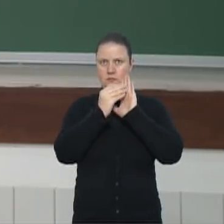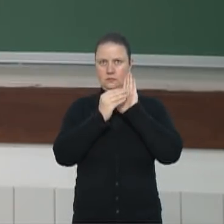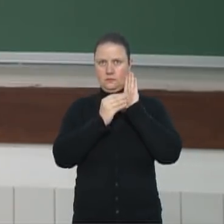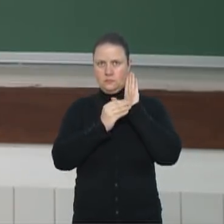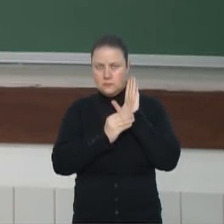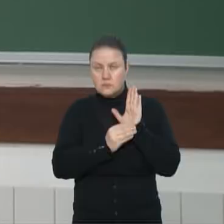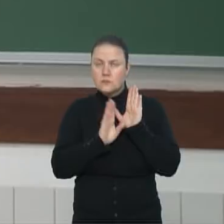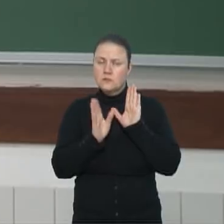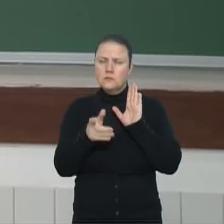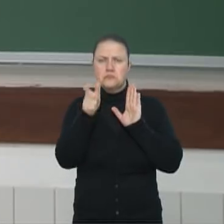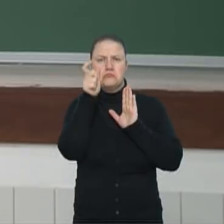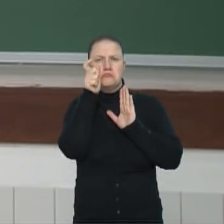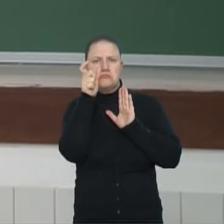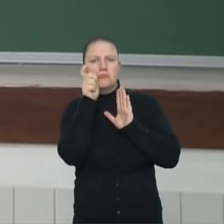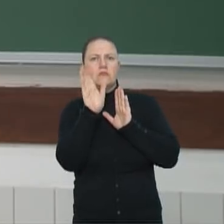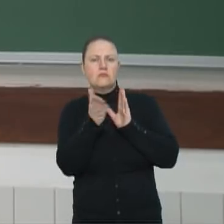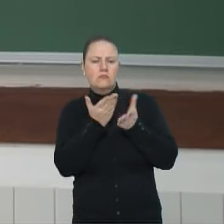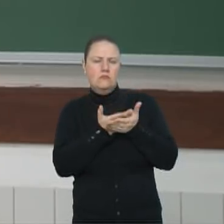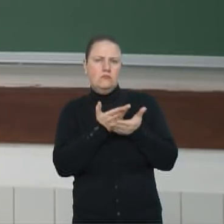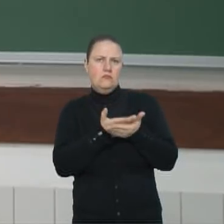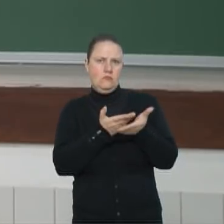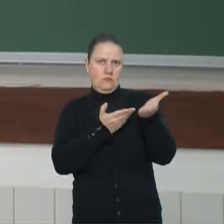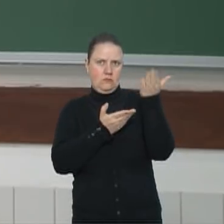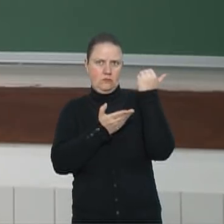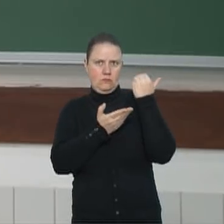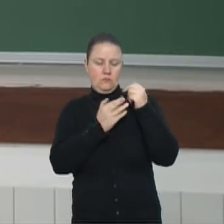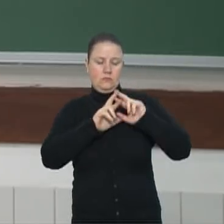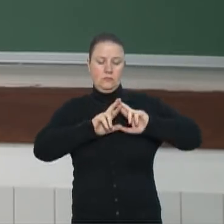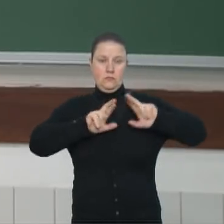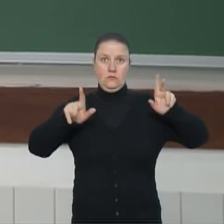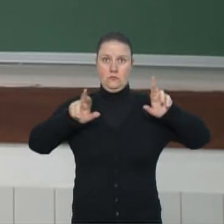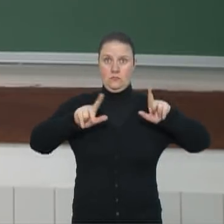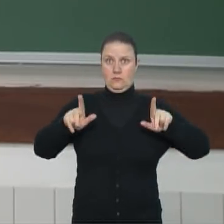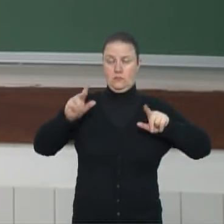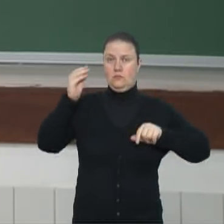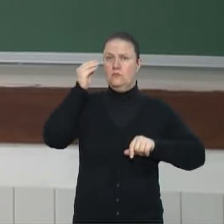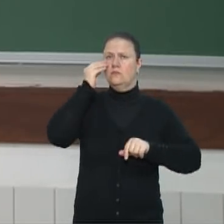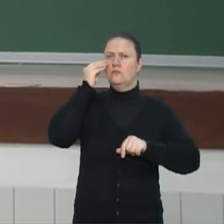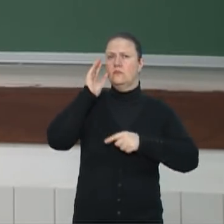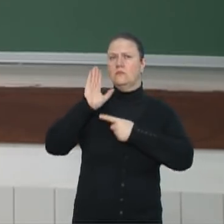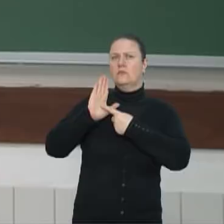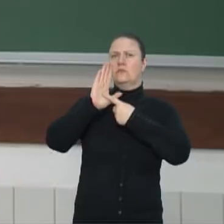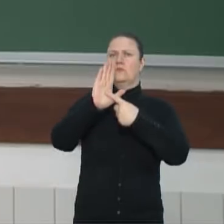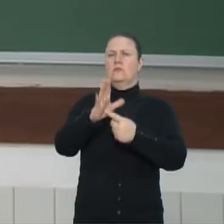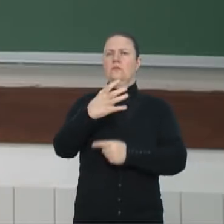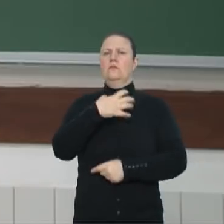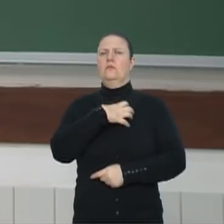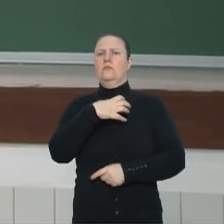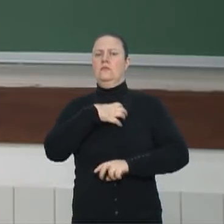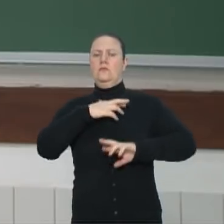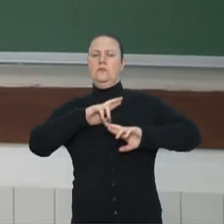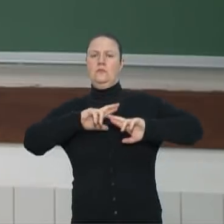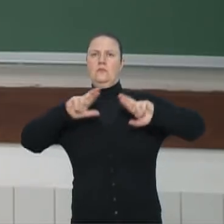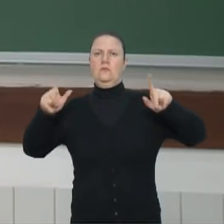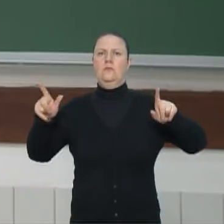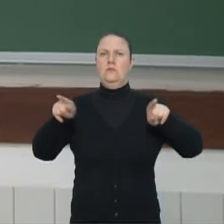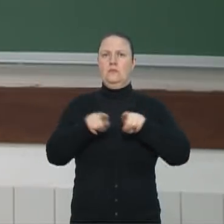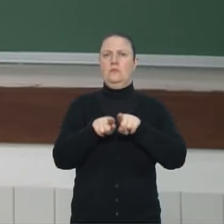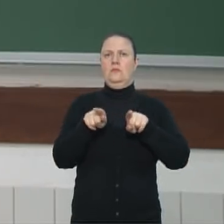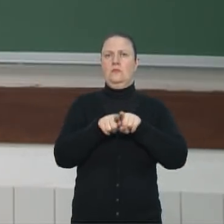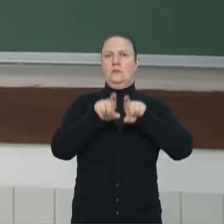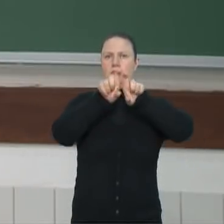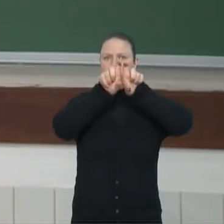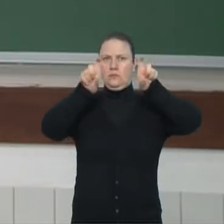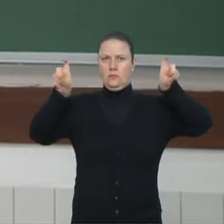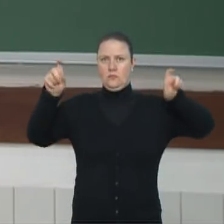né, àquilo que a gente veio fazendo da última aula. A diferença é que aqui eu vou tentar mostrar para vocês uma maneira um pouquinho diferente de resolver uma equação do